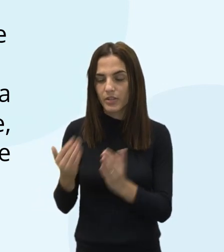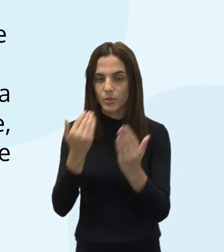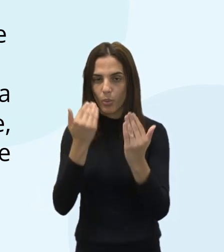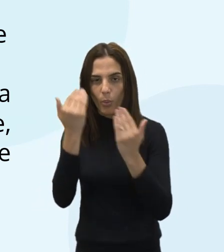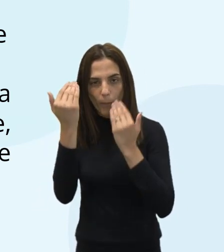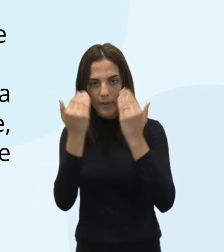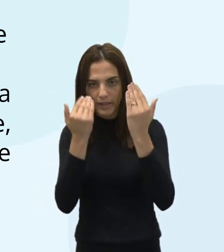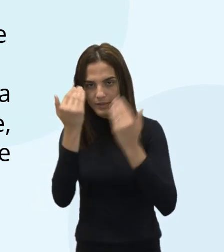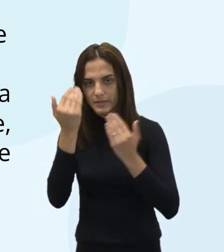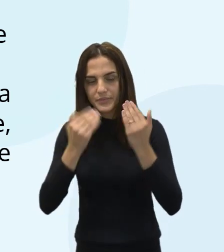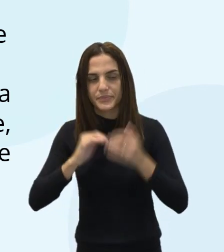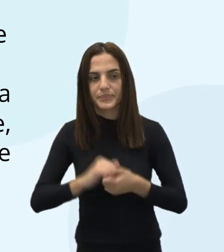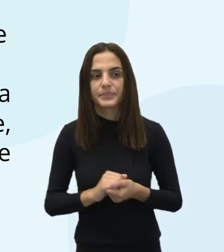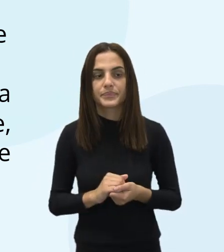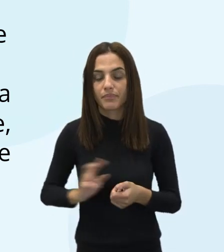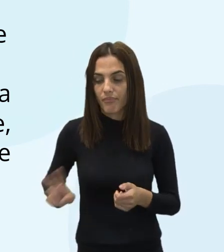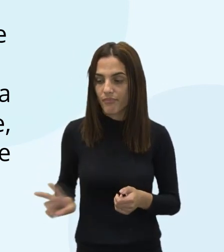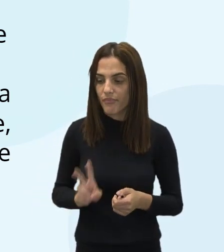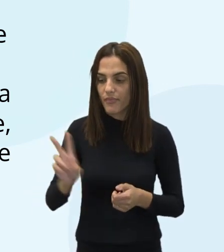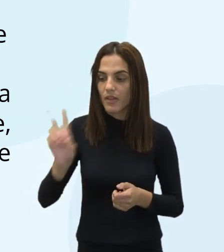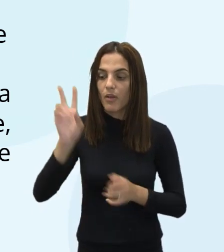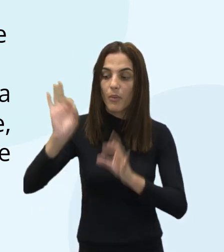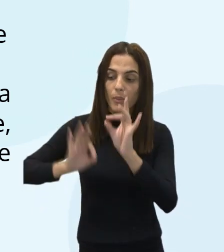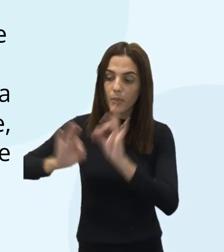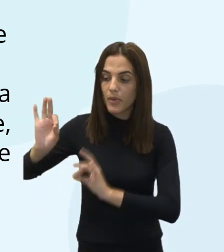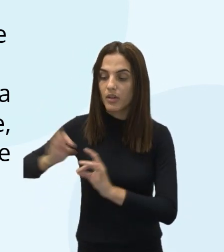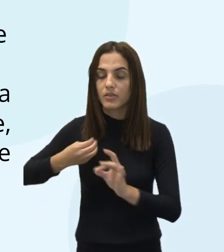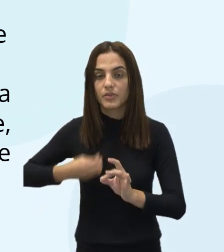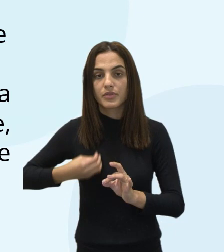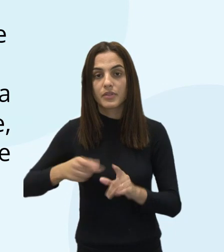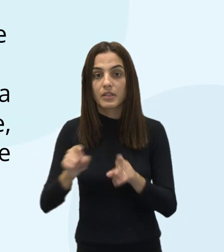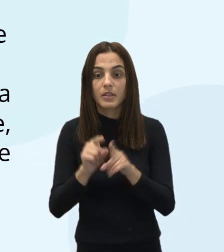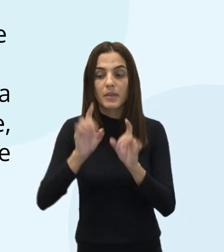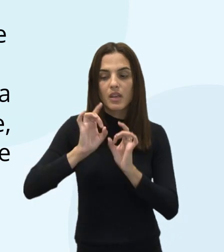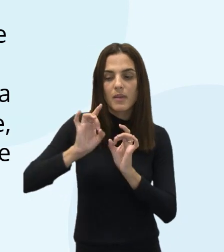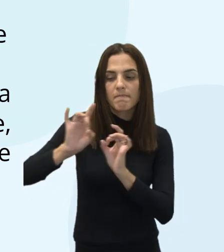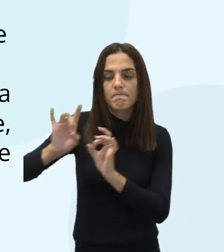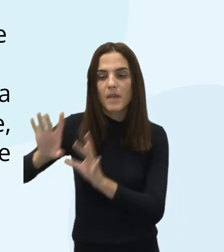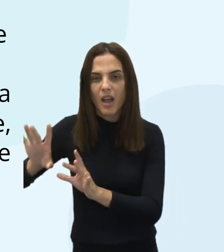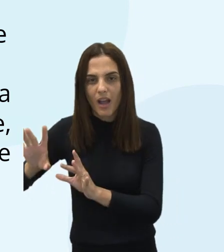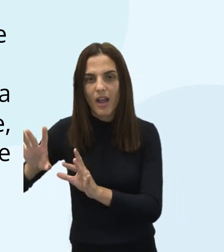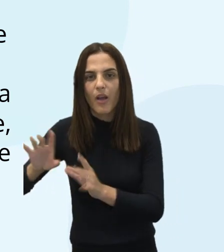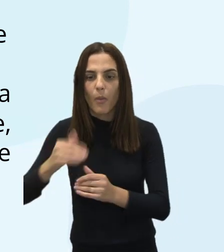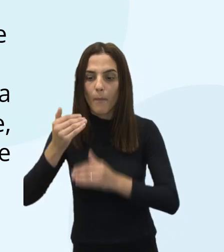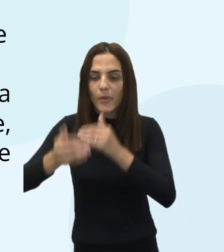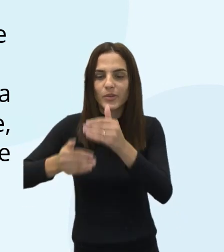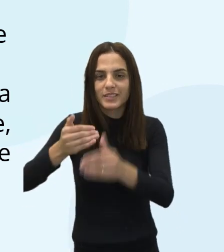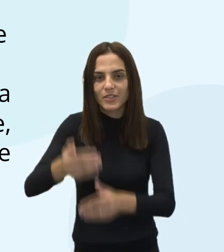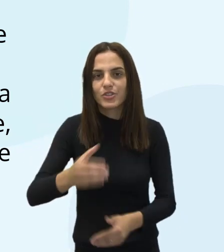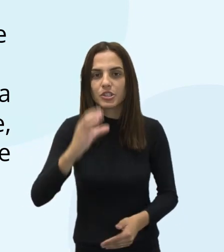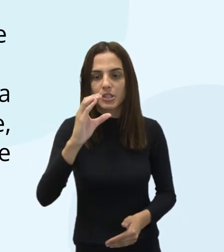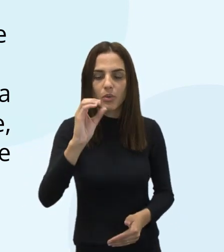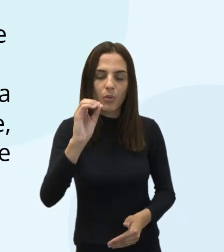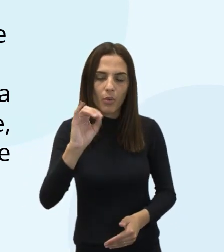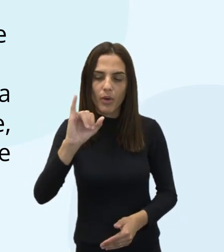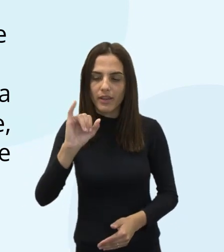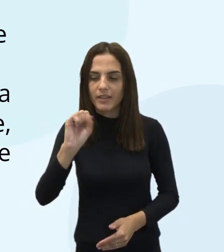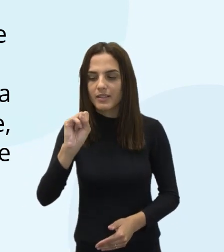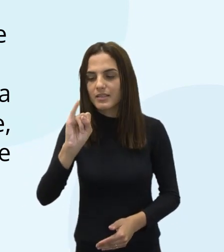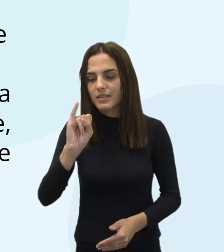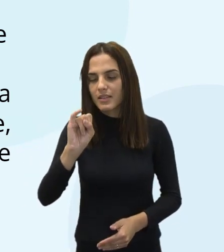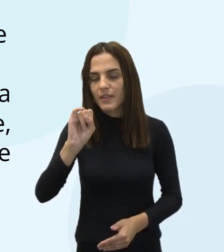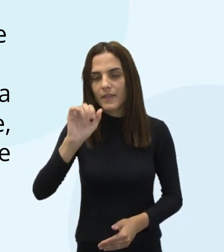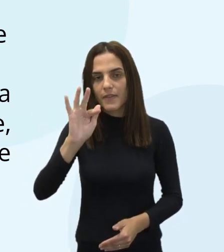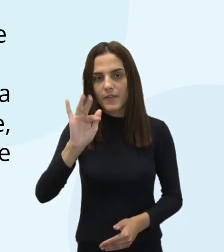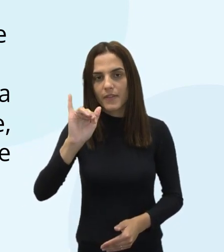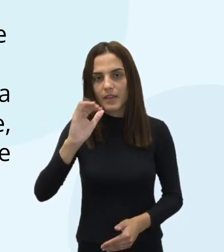comparação. Como valorizar o projeto de vida e excluir o processo de coisificação? Então, aí é um ponto importante, professor Rodrigo. Será